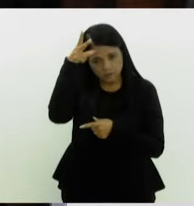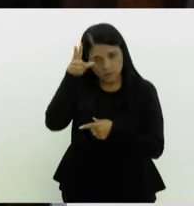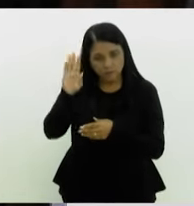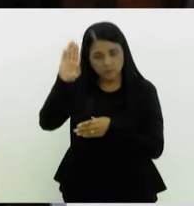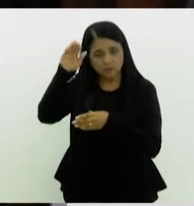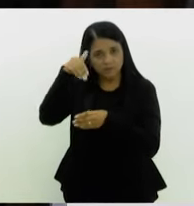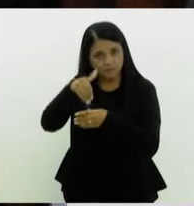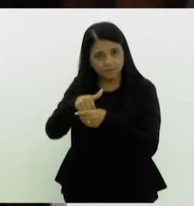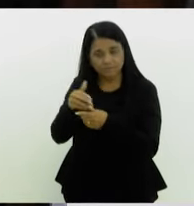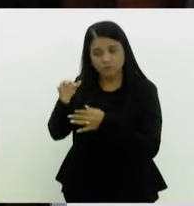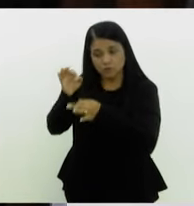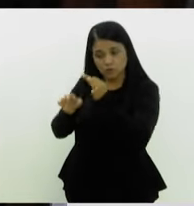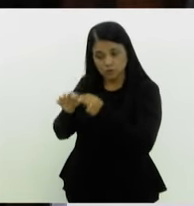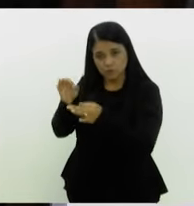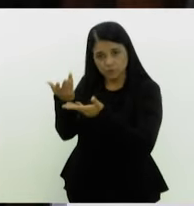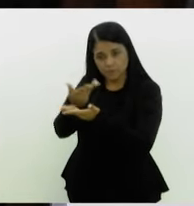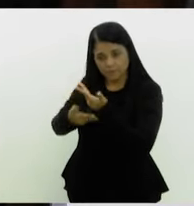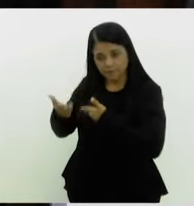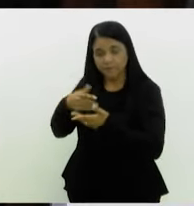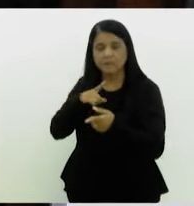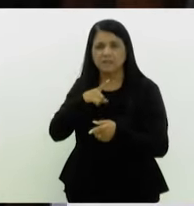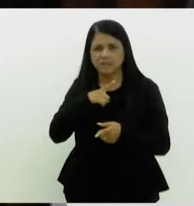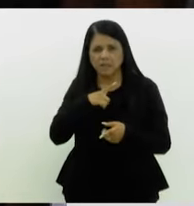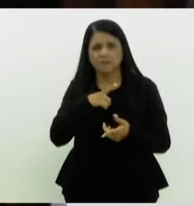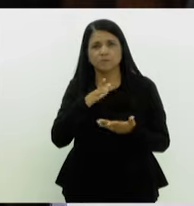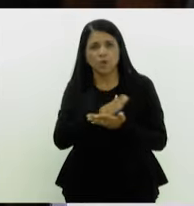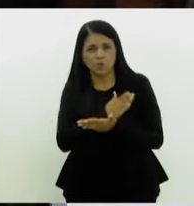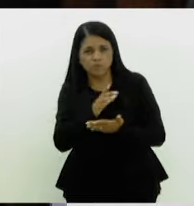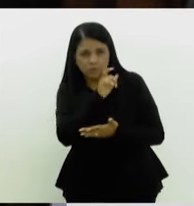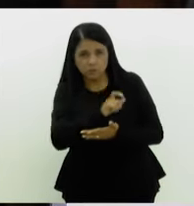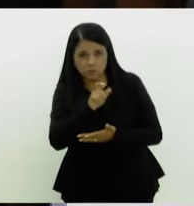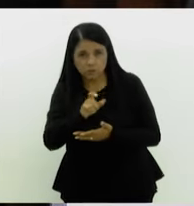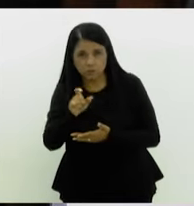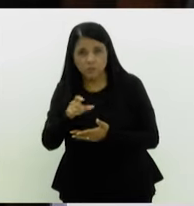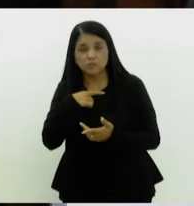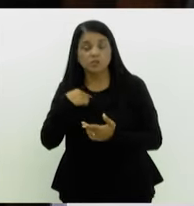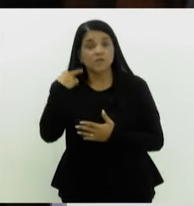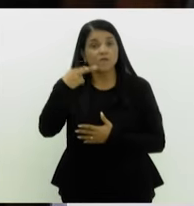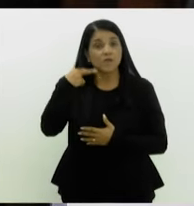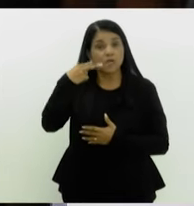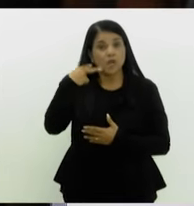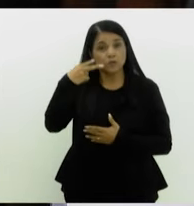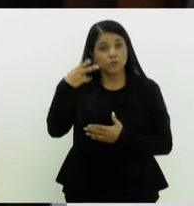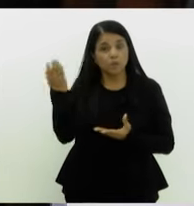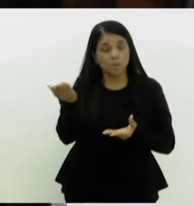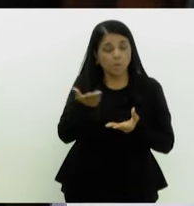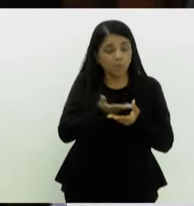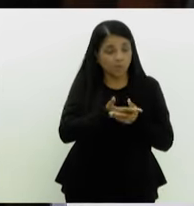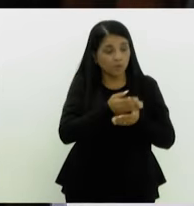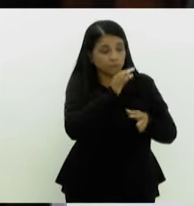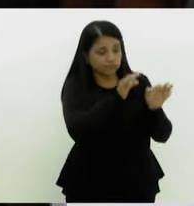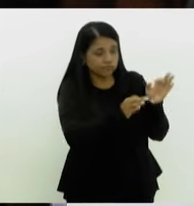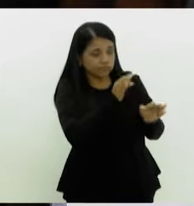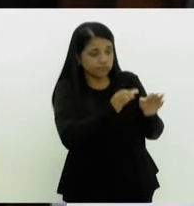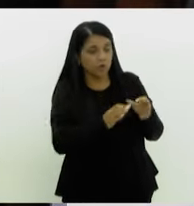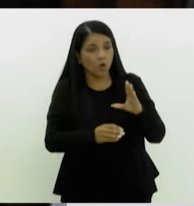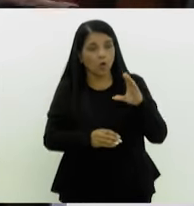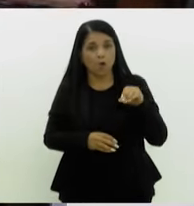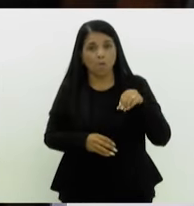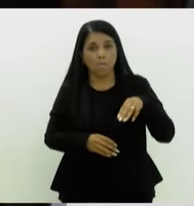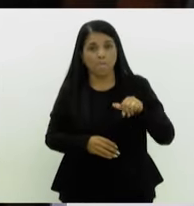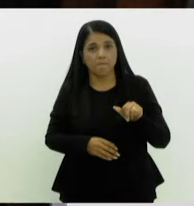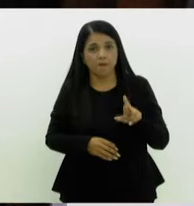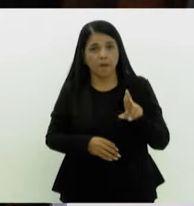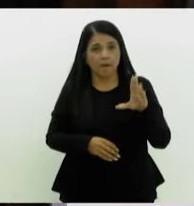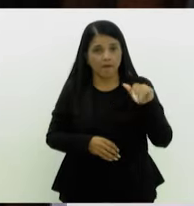Estado nós temos casos por exemplo tiju que as vereadoras estão fazendo protocolo com o Juiz Eleitoral da comarca com a